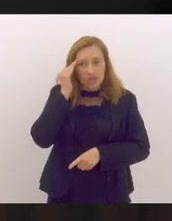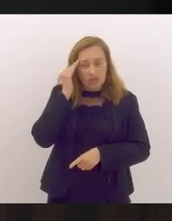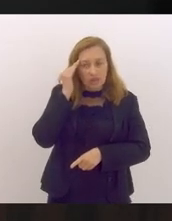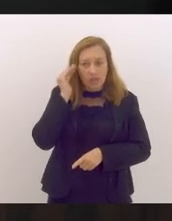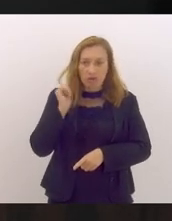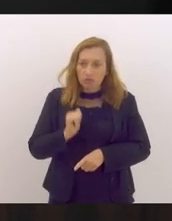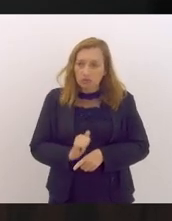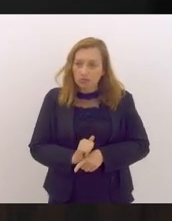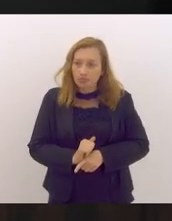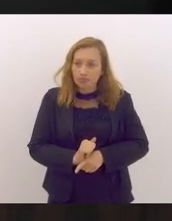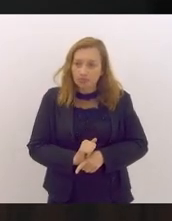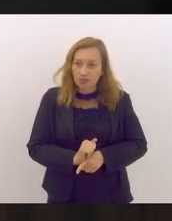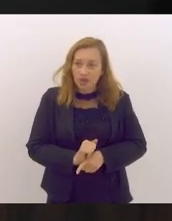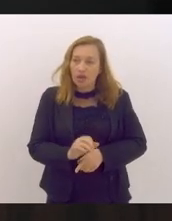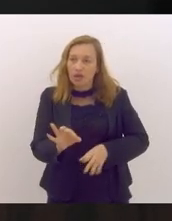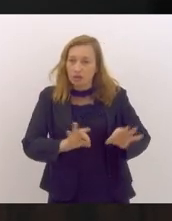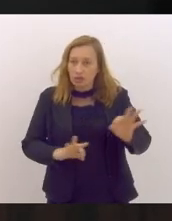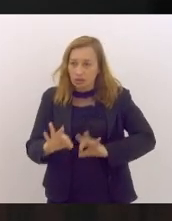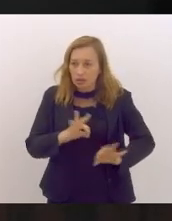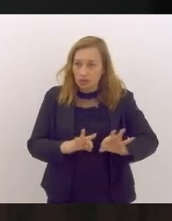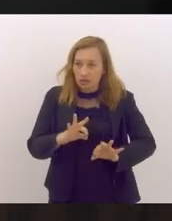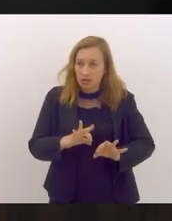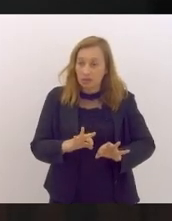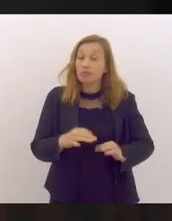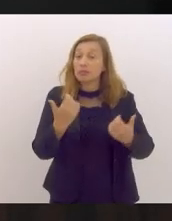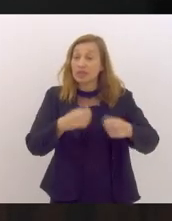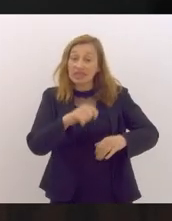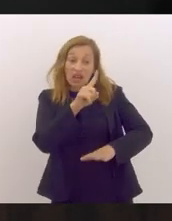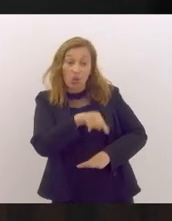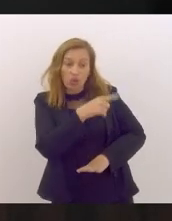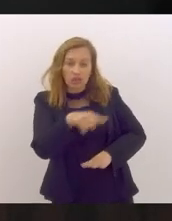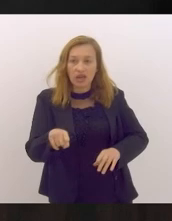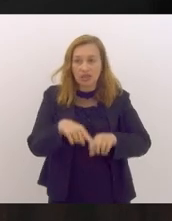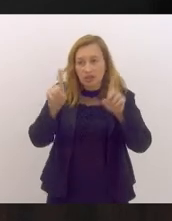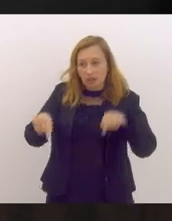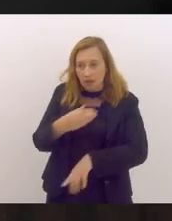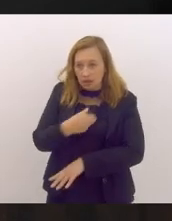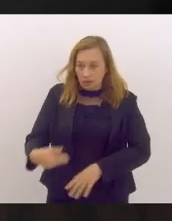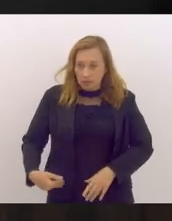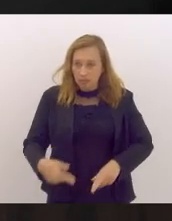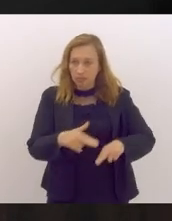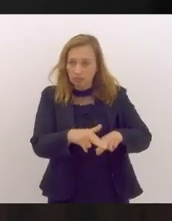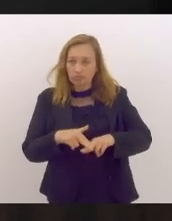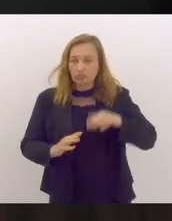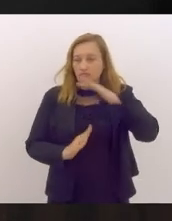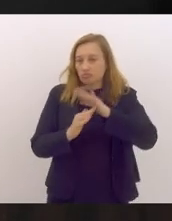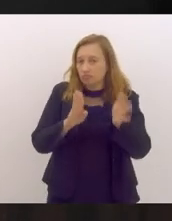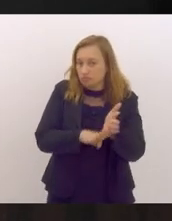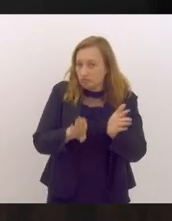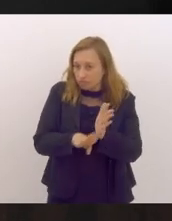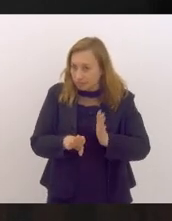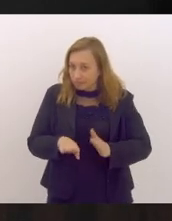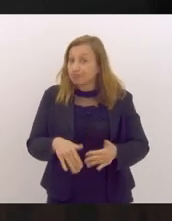do planejamento, vai ter que cortar servidores públicos por conta do teto de gasto.